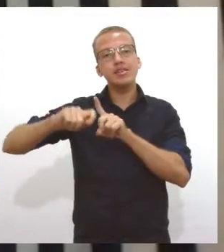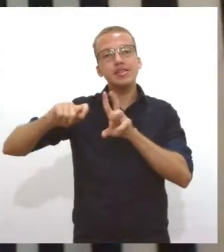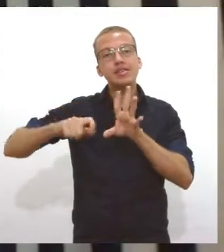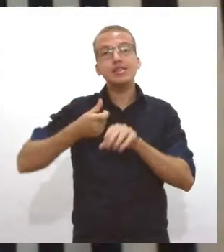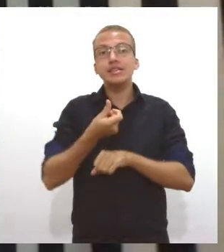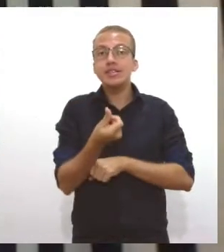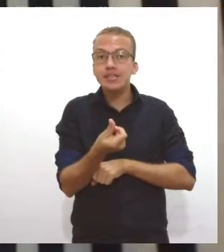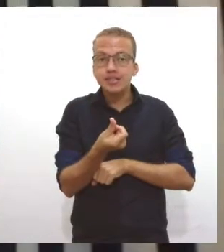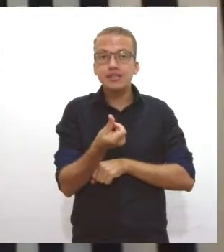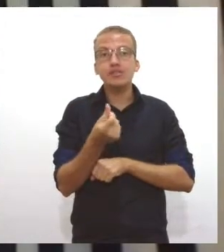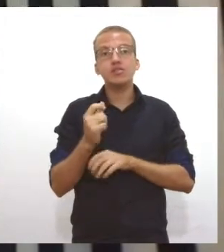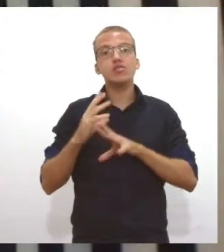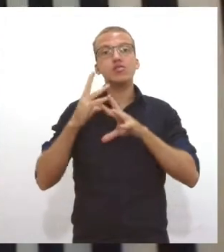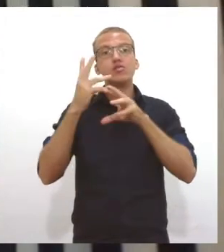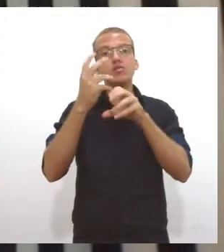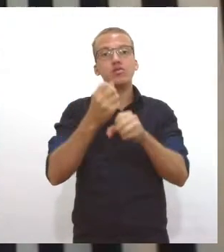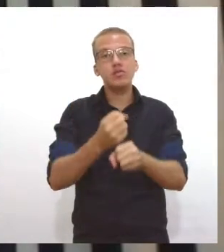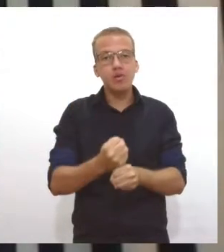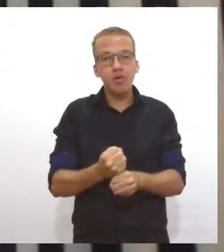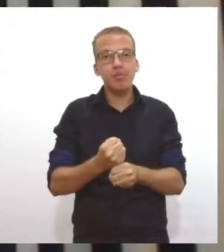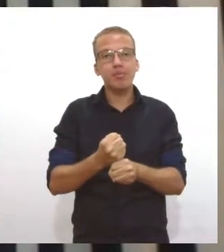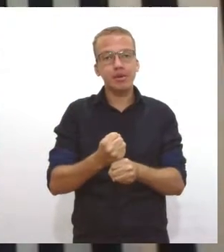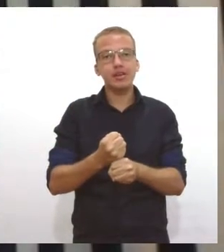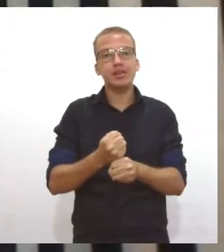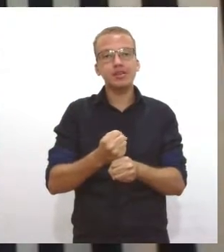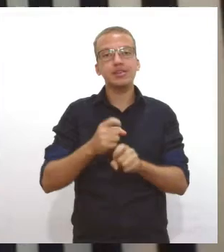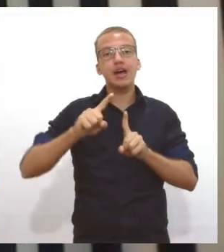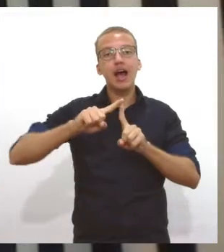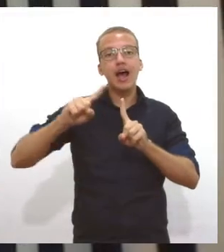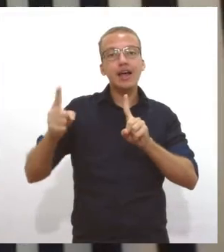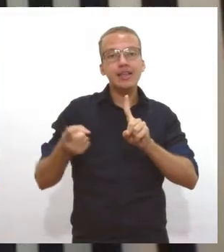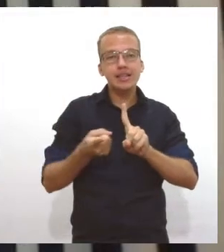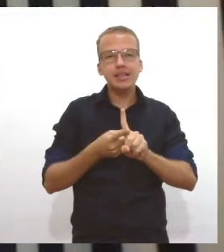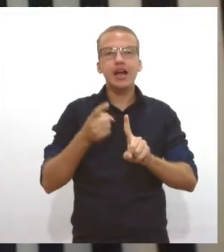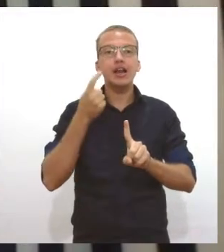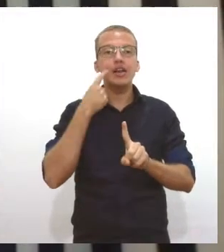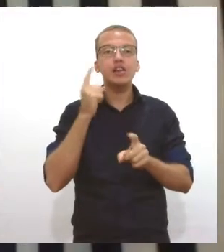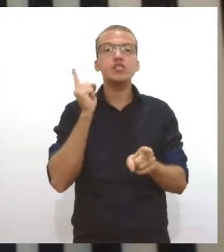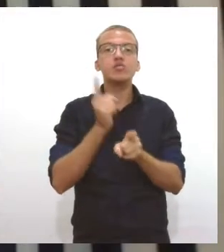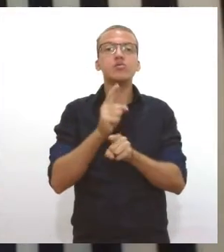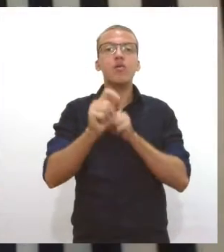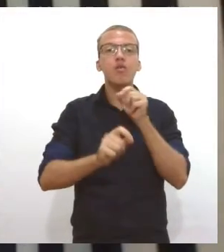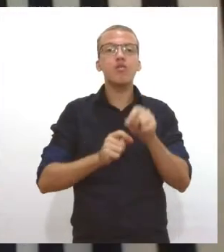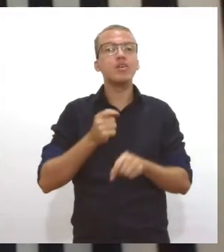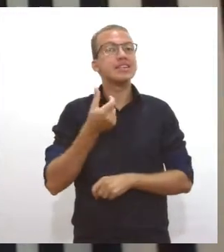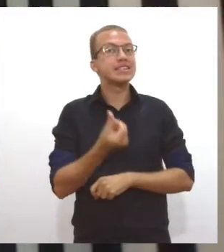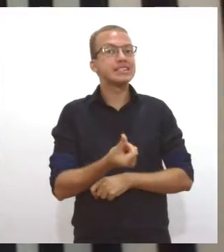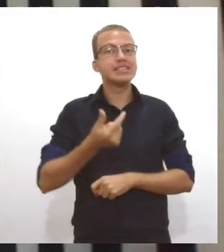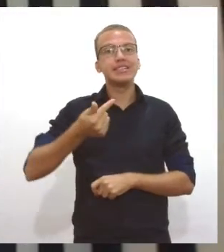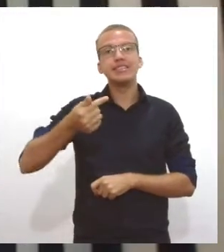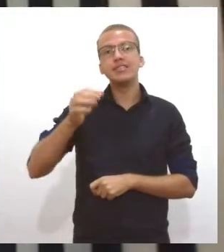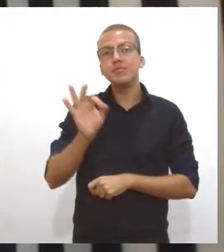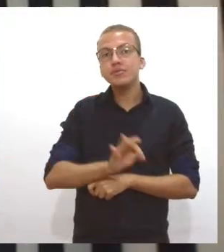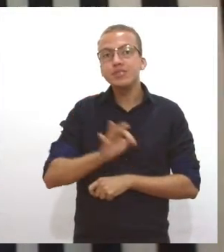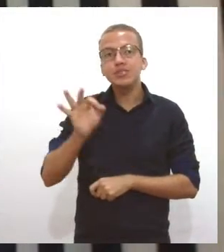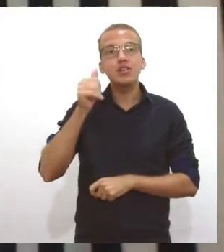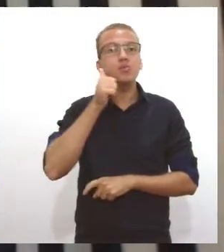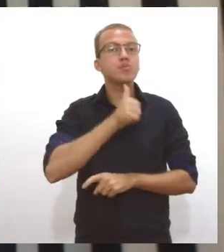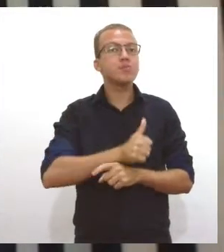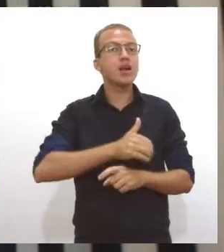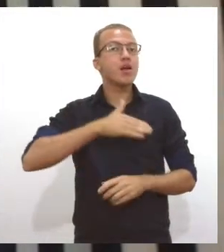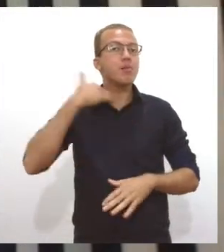77 por cento eu quero brasileiras aqui não foi um algo assustador para nós E aí eu iniciei um